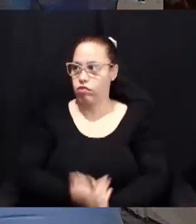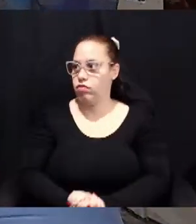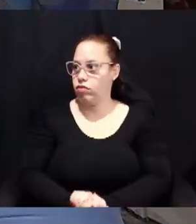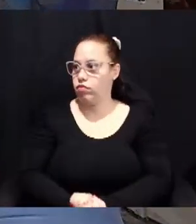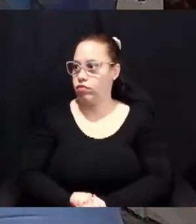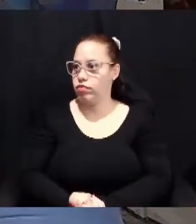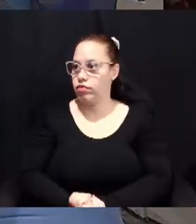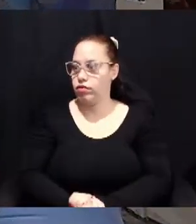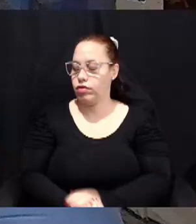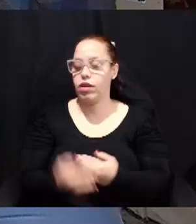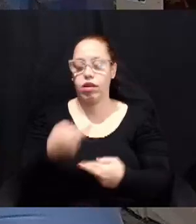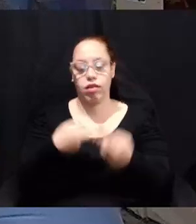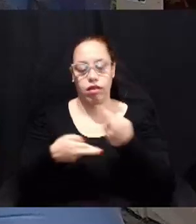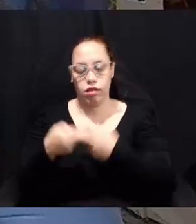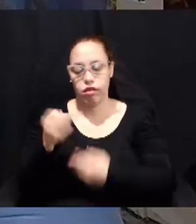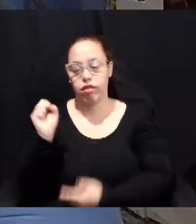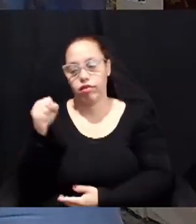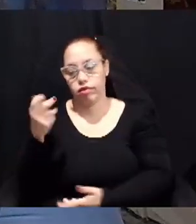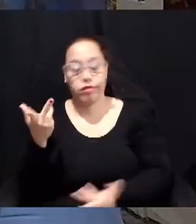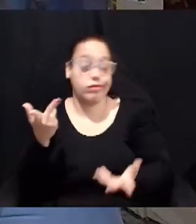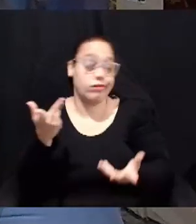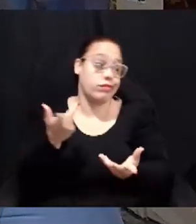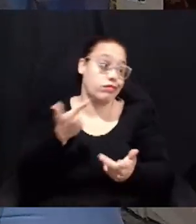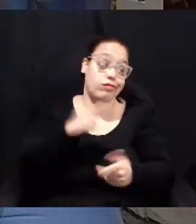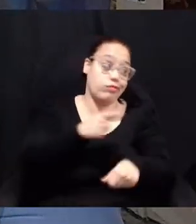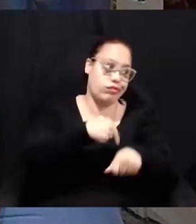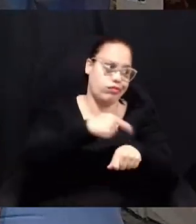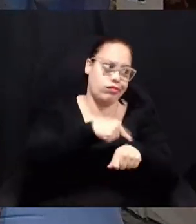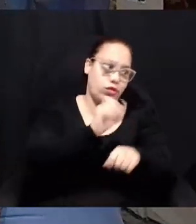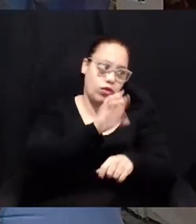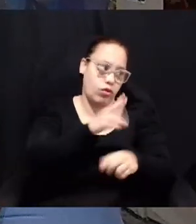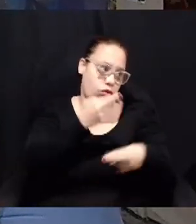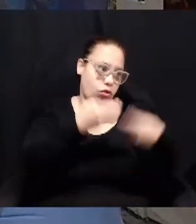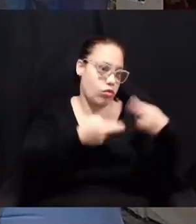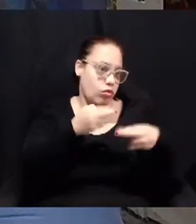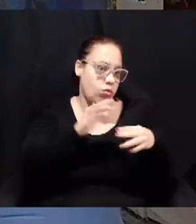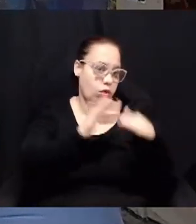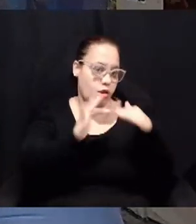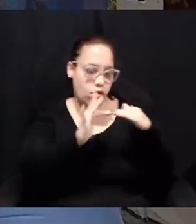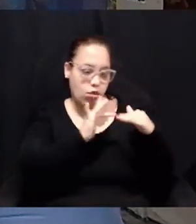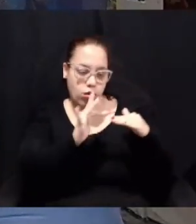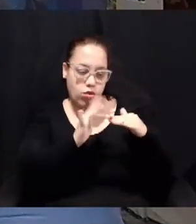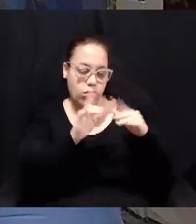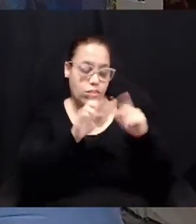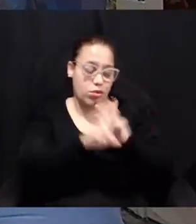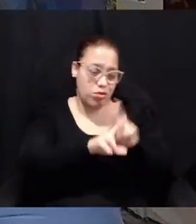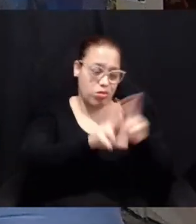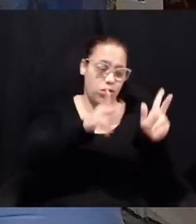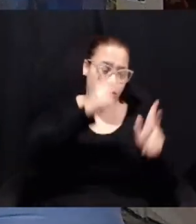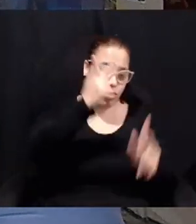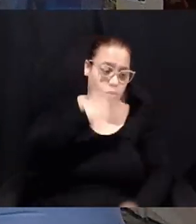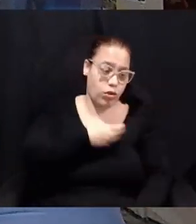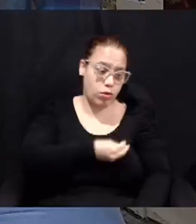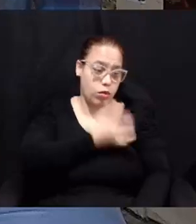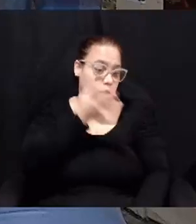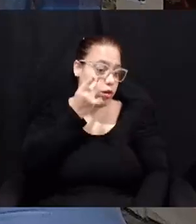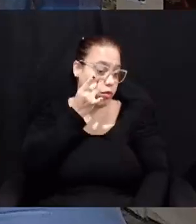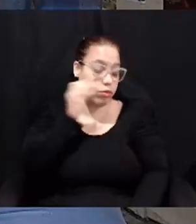relacionais, porque a gente não tem nem tempo, às vezes, de se relacionar só pela rede social, que é muito diferente, né? Exatamente. Se eu